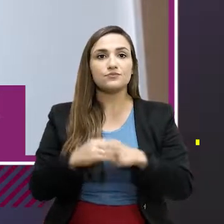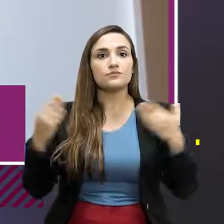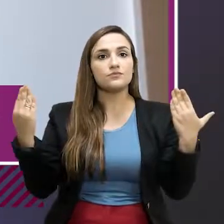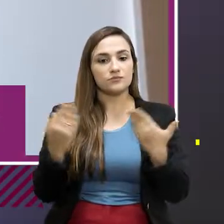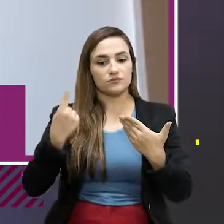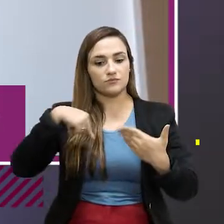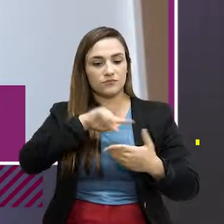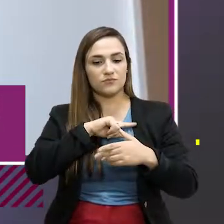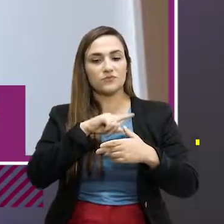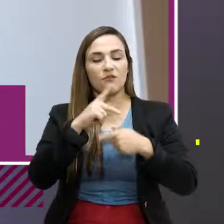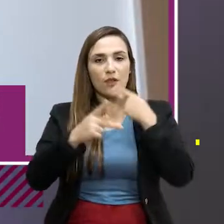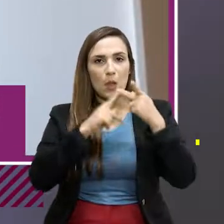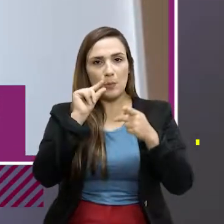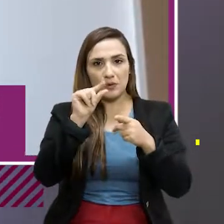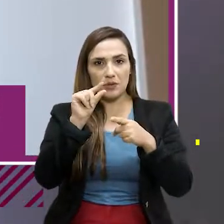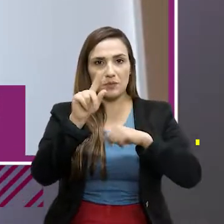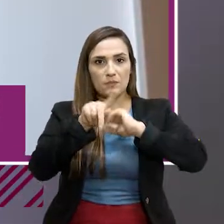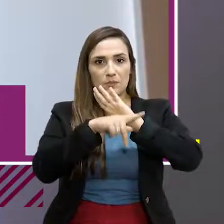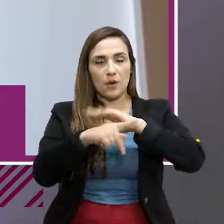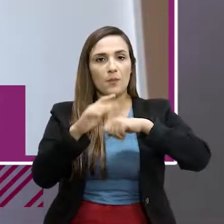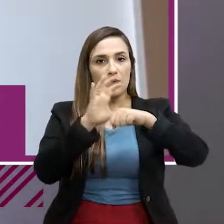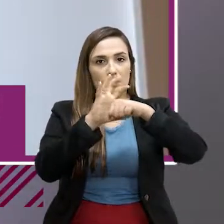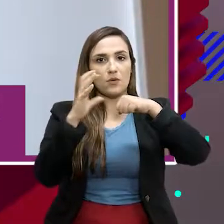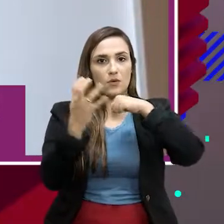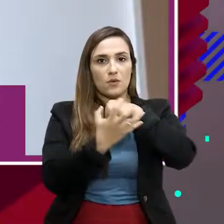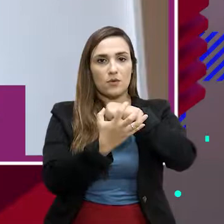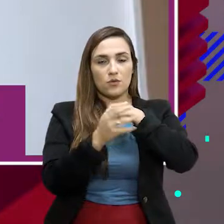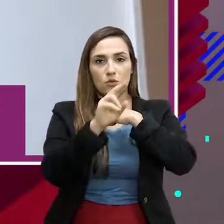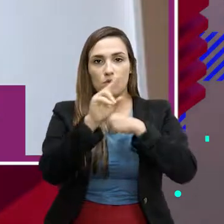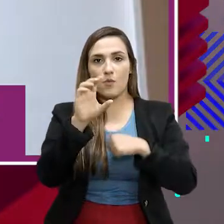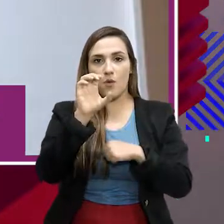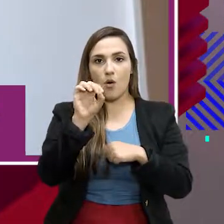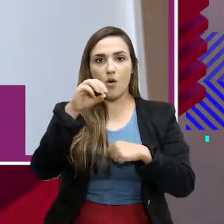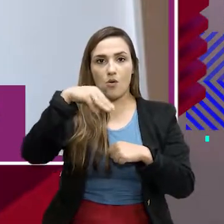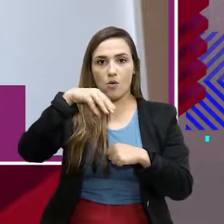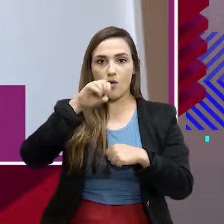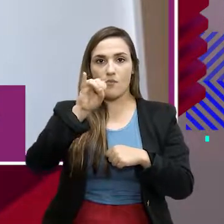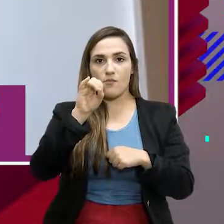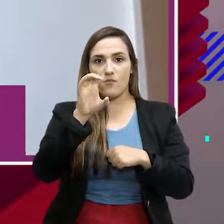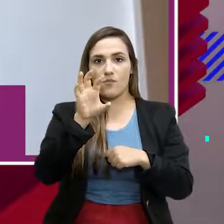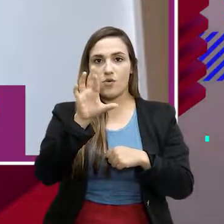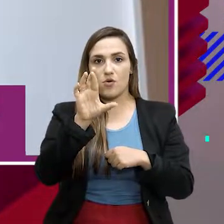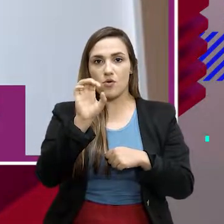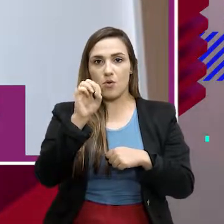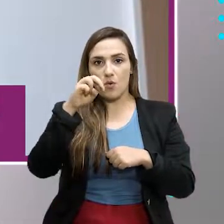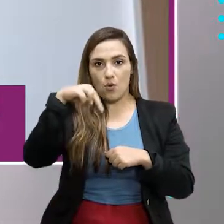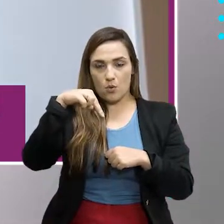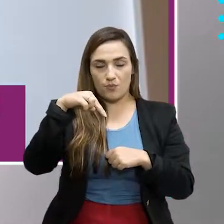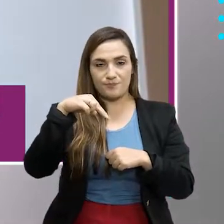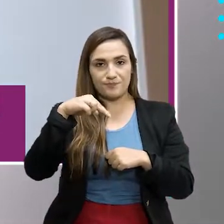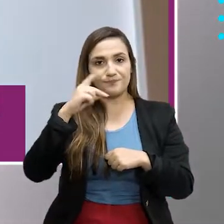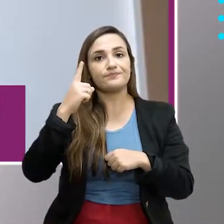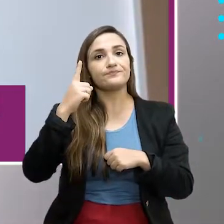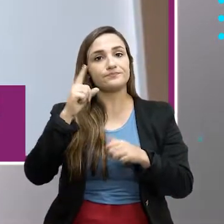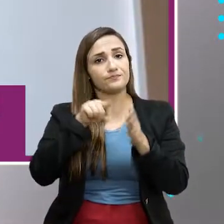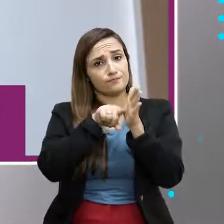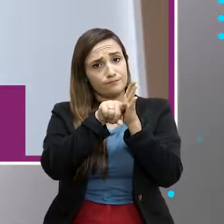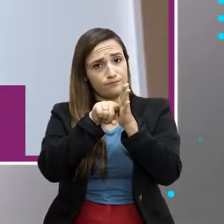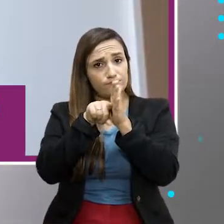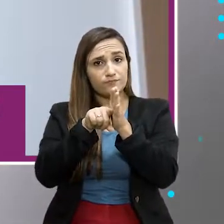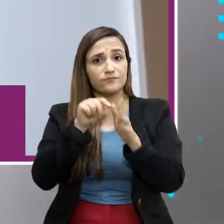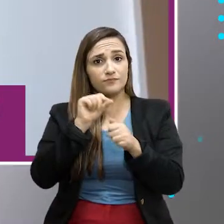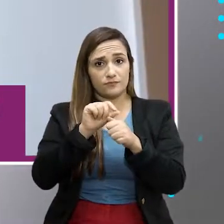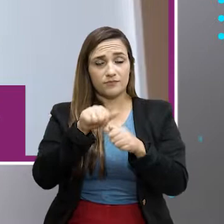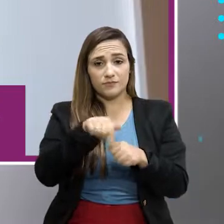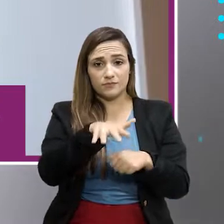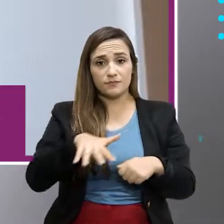sobre a Covid, mais uma vez, sobre a cepa Ômicron e alguns dados que a gente tem levantado a respeito da doença aqui na